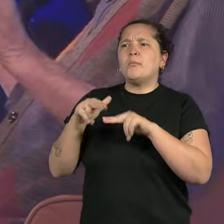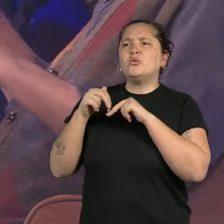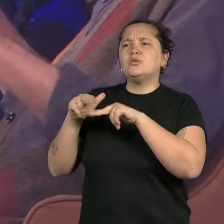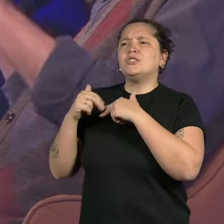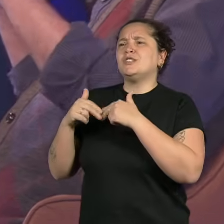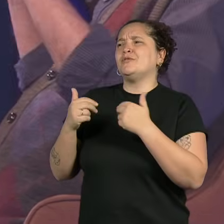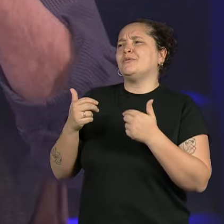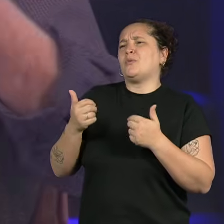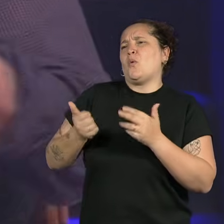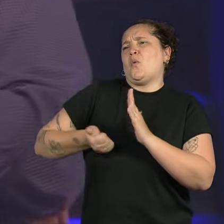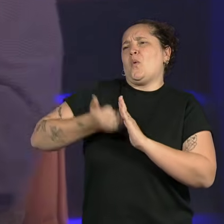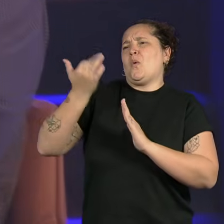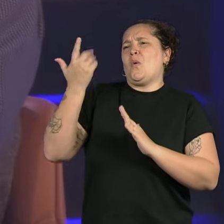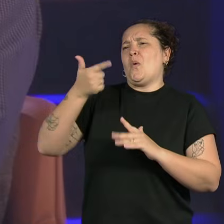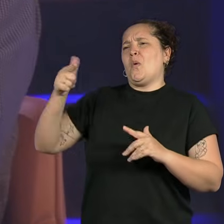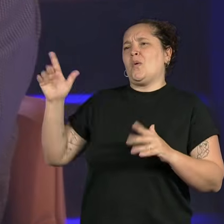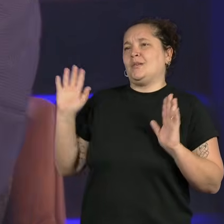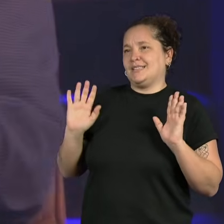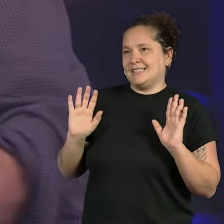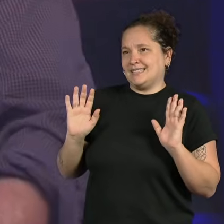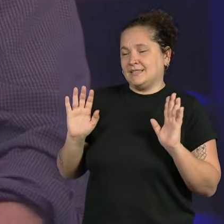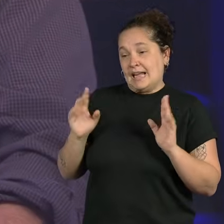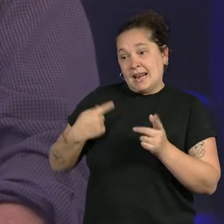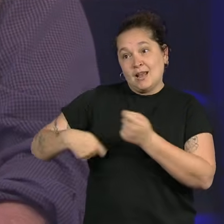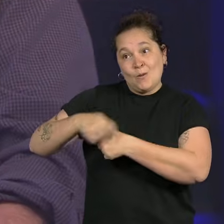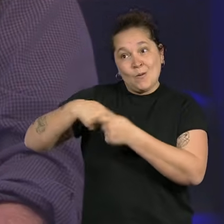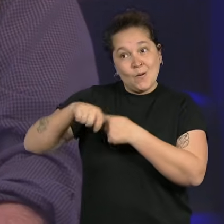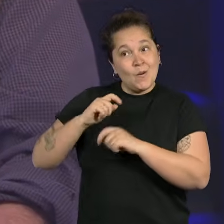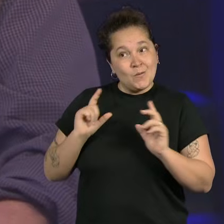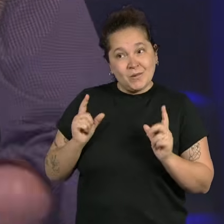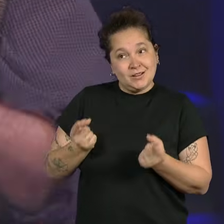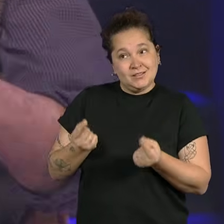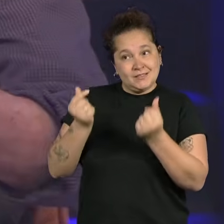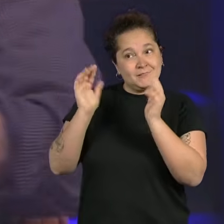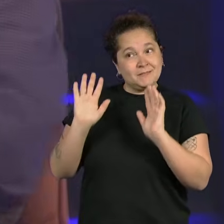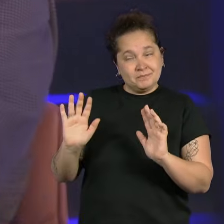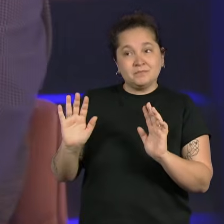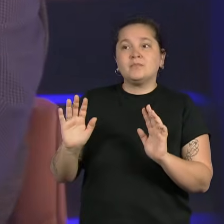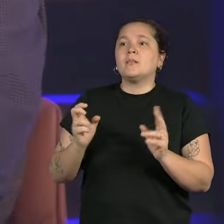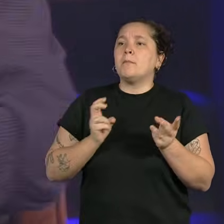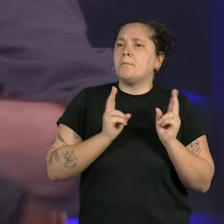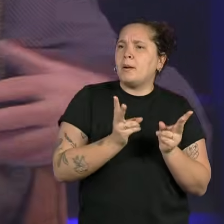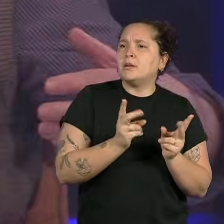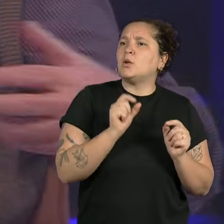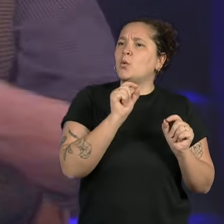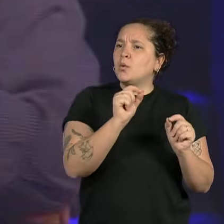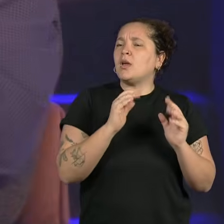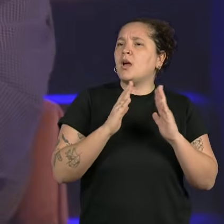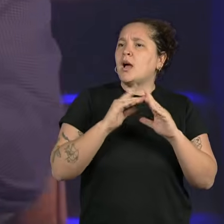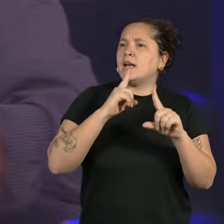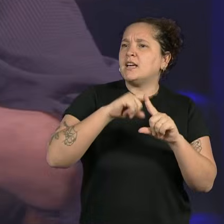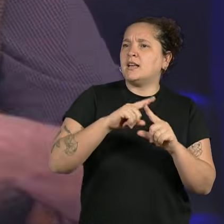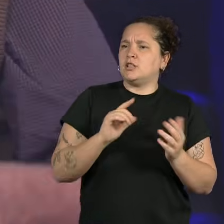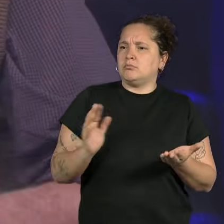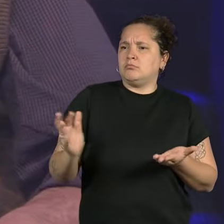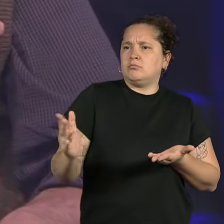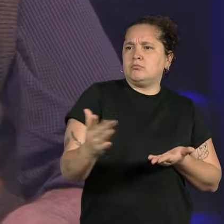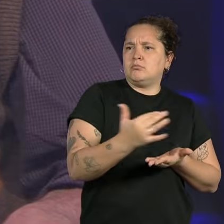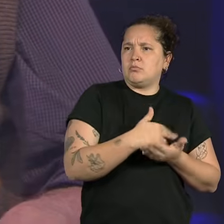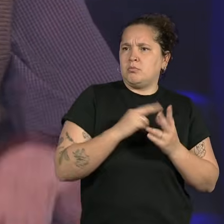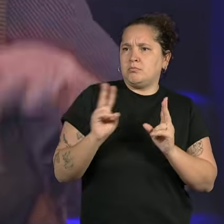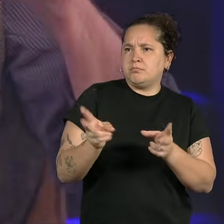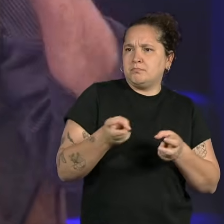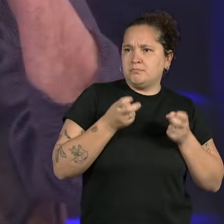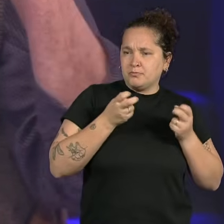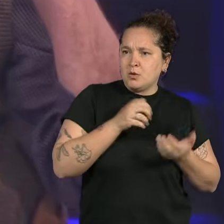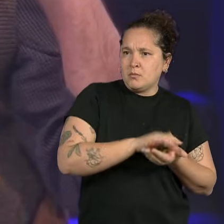que não eram nem sequer de fé, eram questões econômicas, né? Que era para manter o poder da igreja, o acúmulo da igreja, e a gente sabe que a